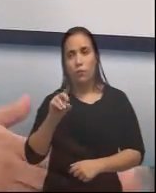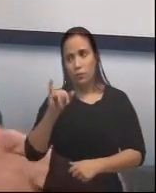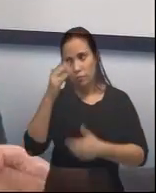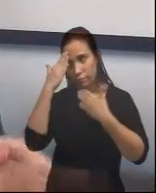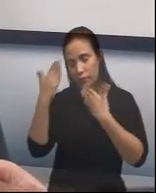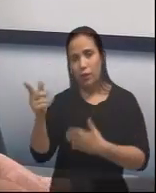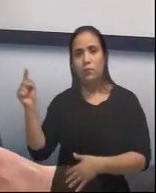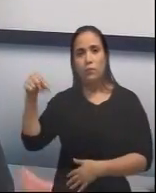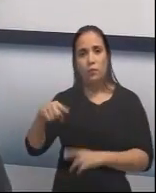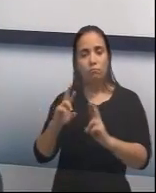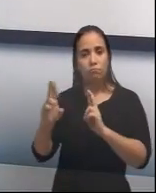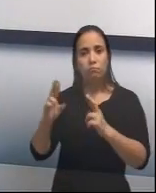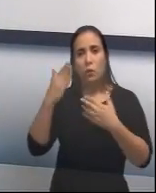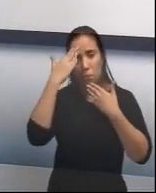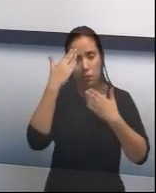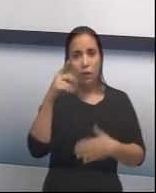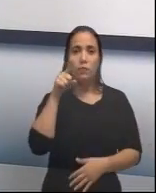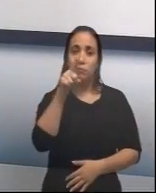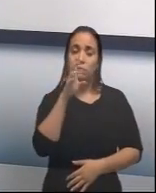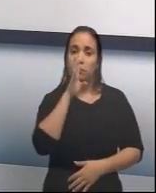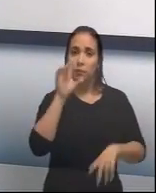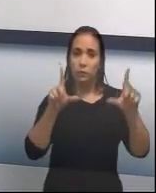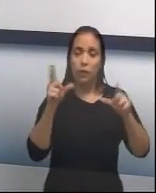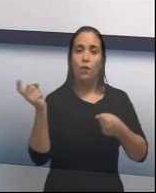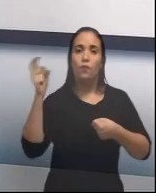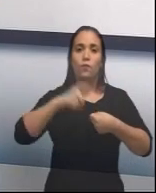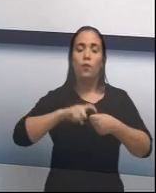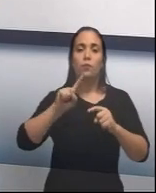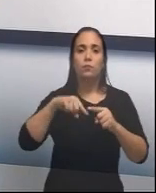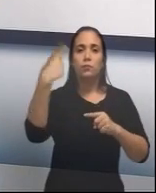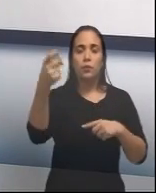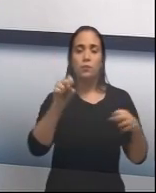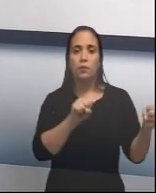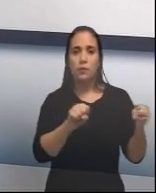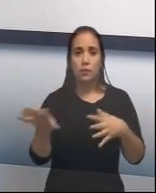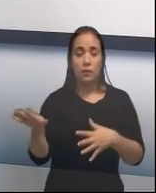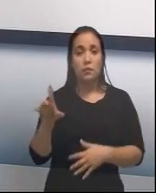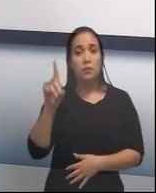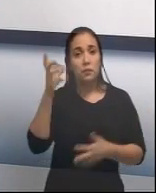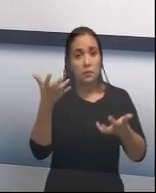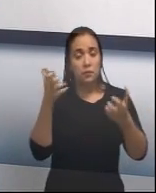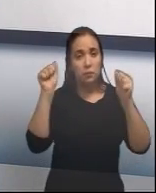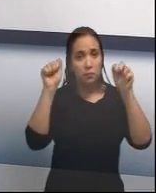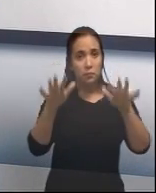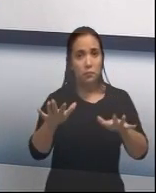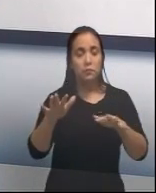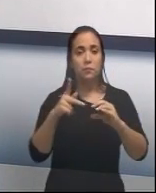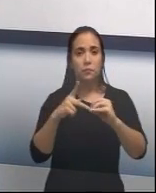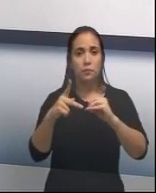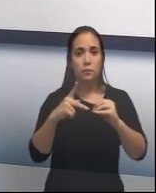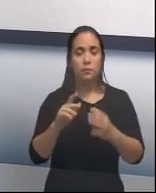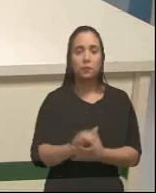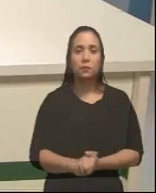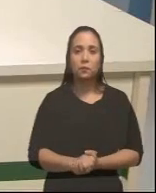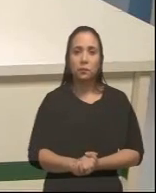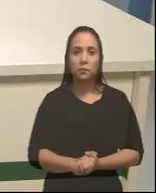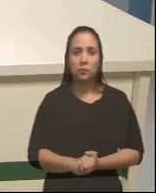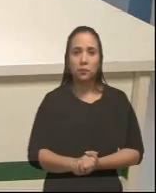cara. Eu que agradeço. Obrigado a você, assinante. Eu volto na próxima semana, se Deus quiser, com um programa pela ordem. Até lá.